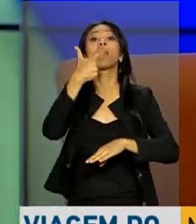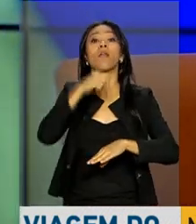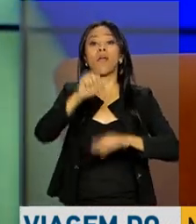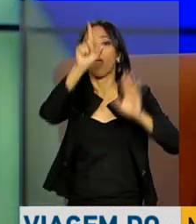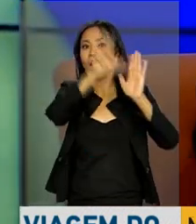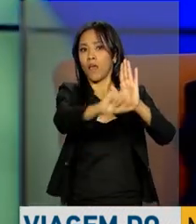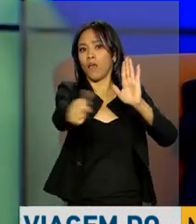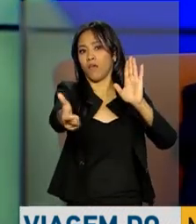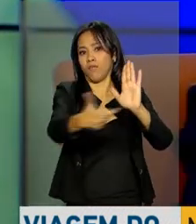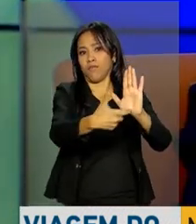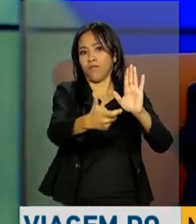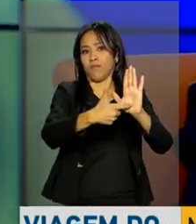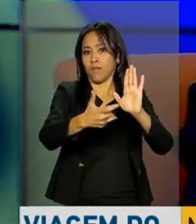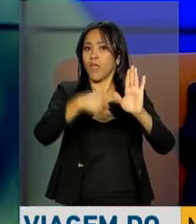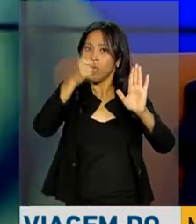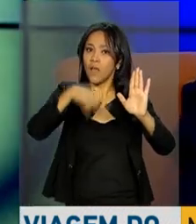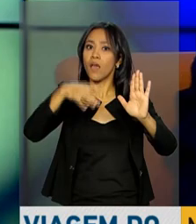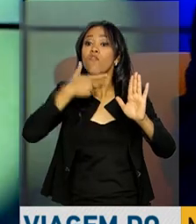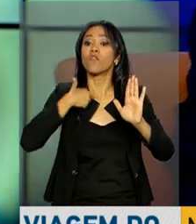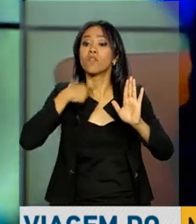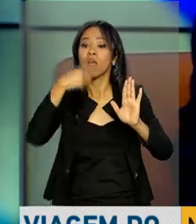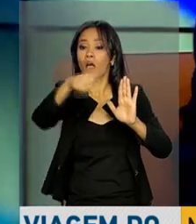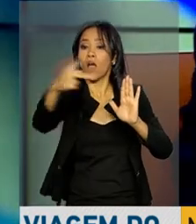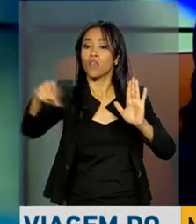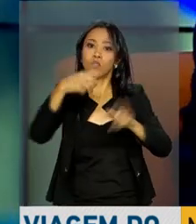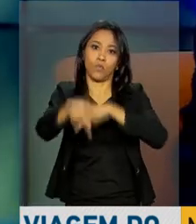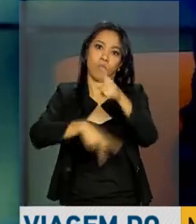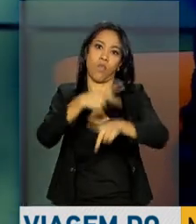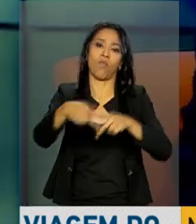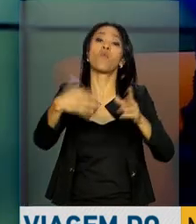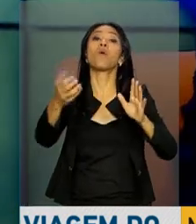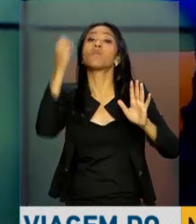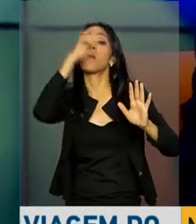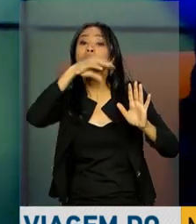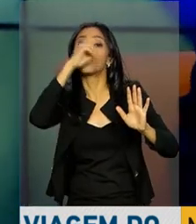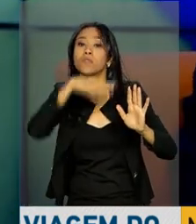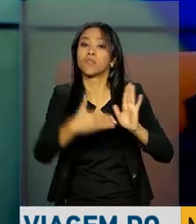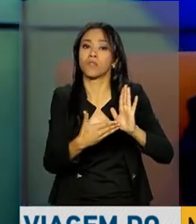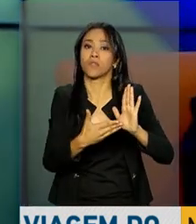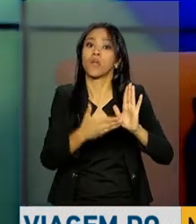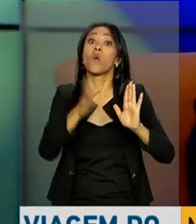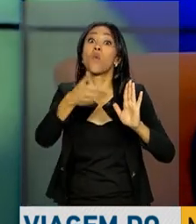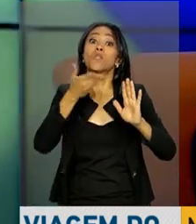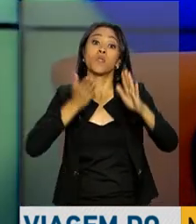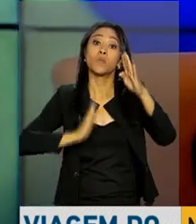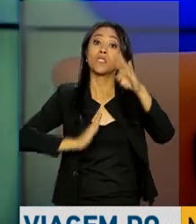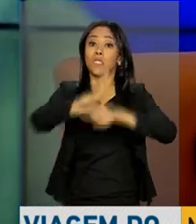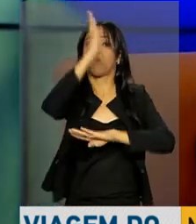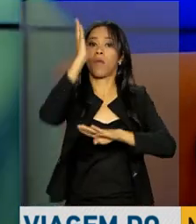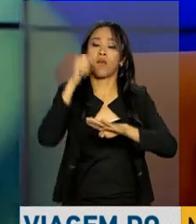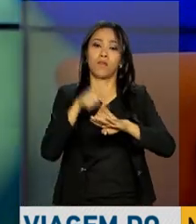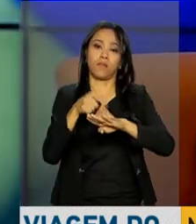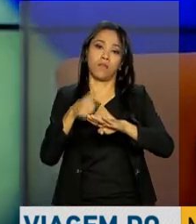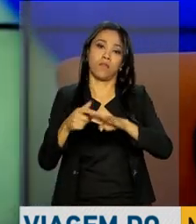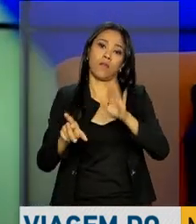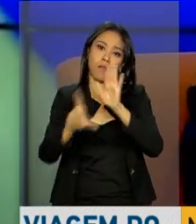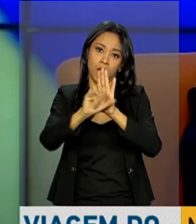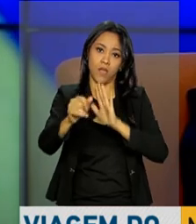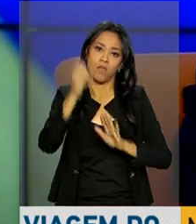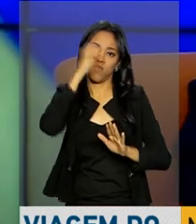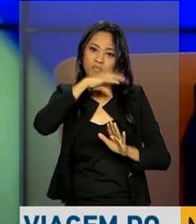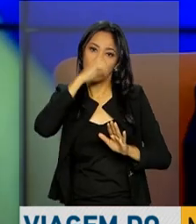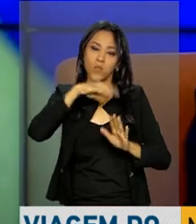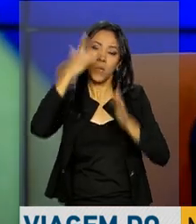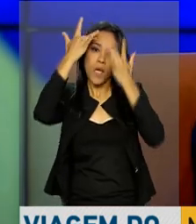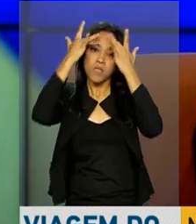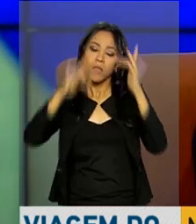Porque a lei é a emanação da vontade popular. Ora, quando é que você abusa da autoridade? Quando você ultrapassa os limites da lei. Quando você